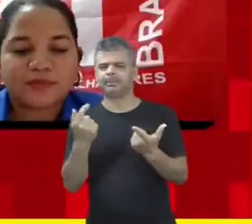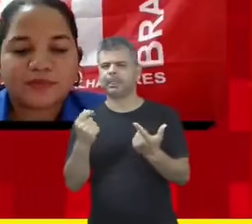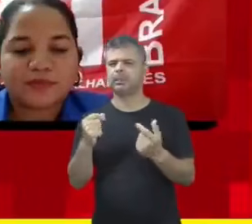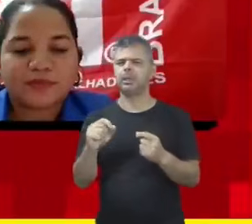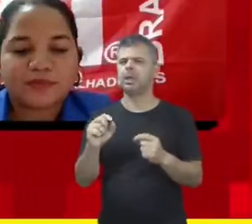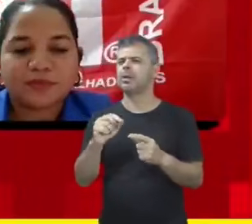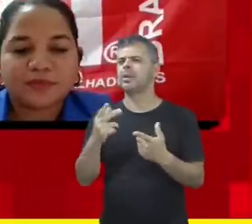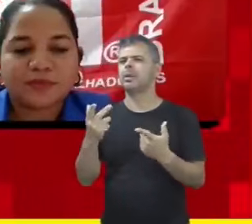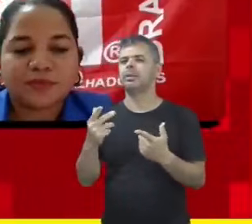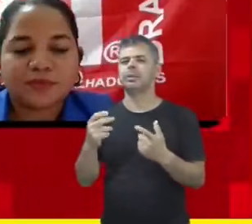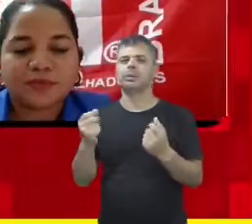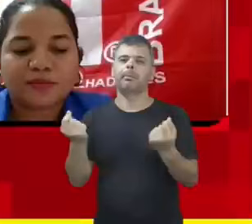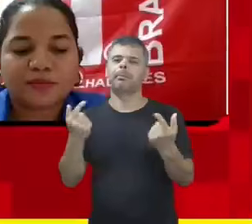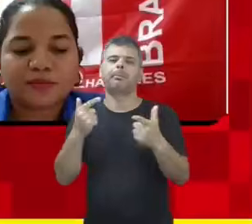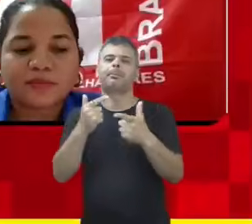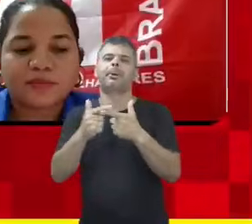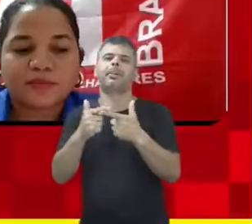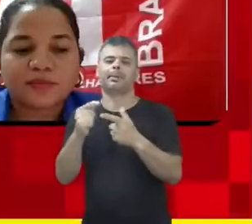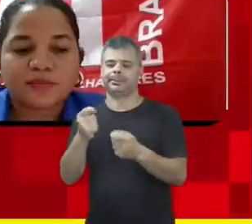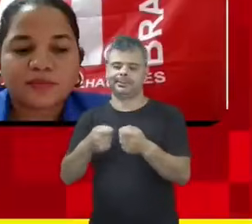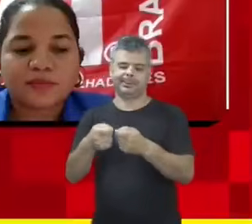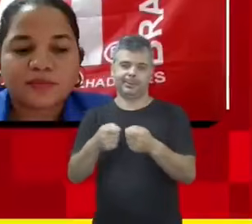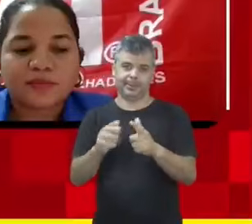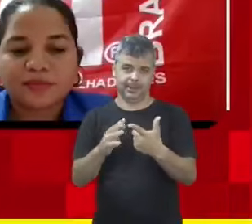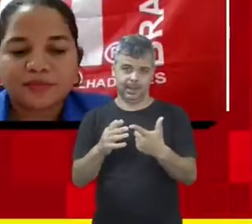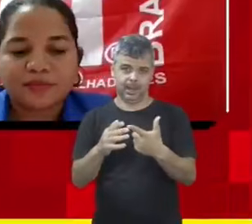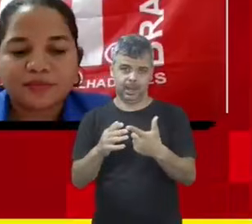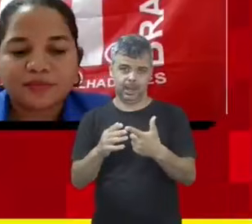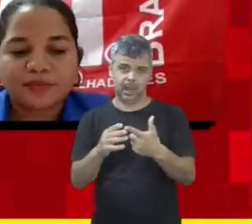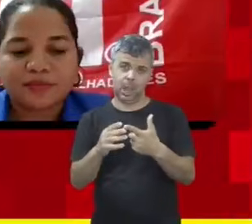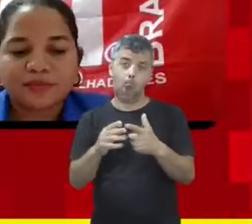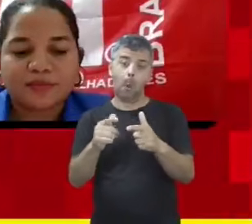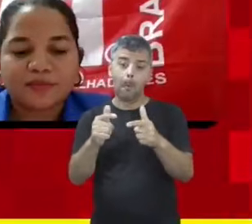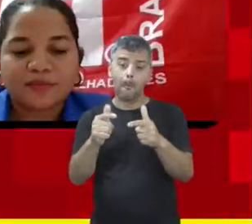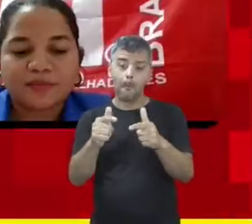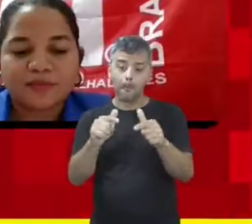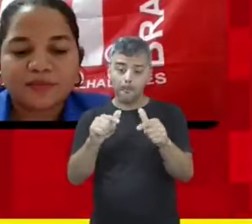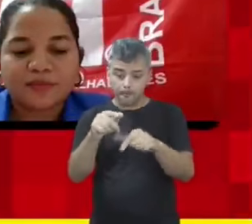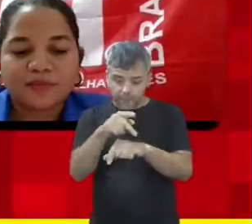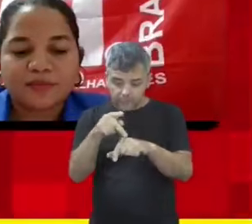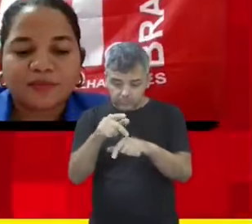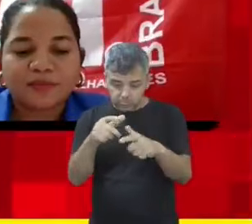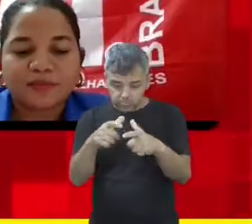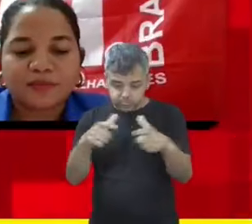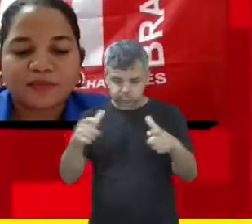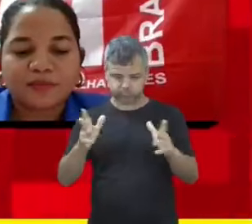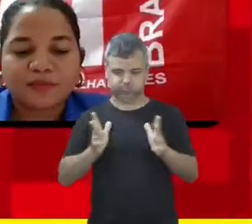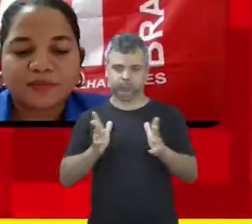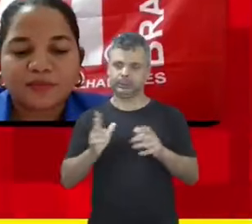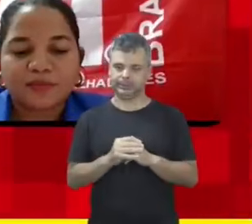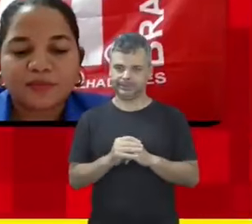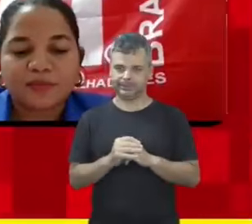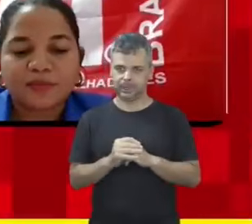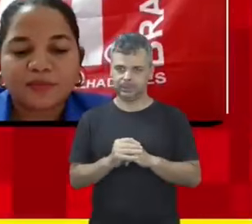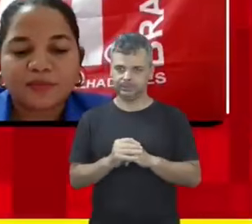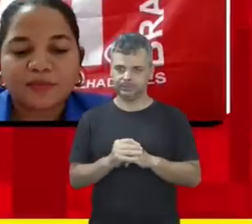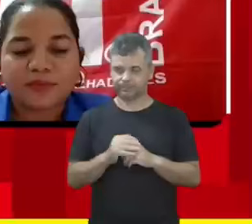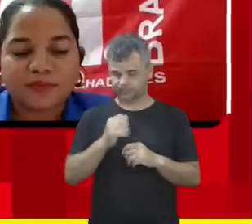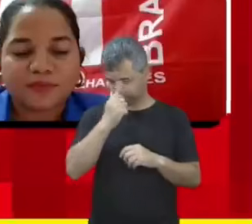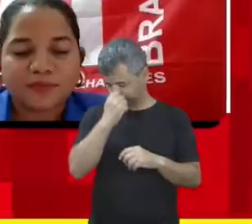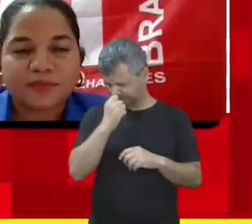não enfrenta grandes dificuldades econômicas. É um país muito rico, é um case de sucesso mesmo da economia, né? Né, Cris?